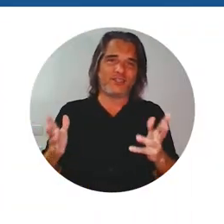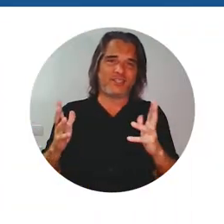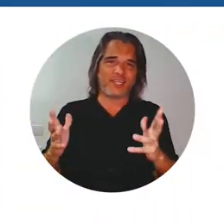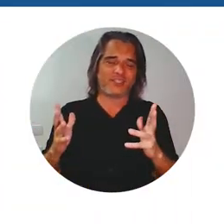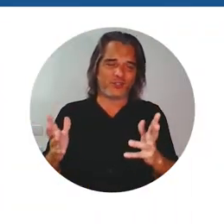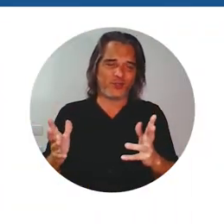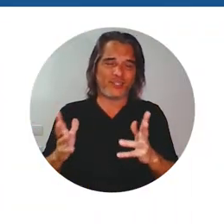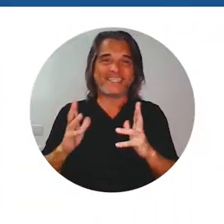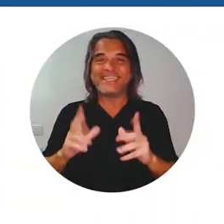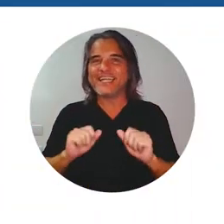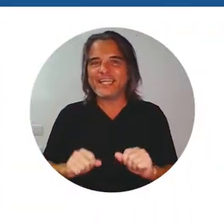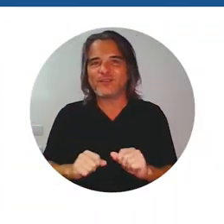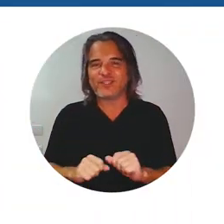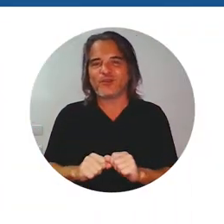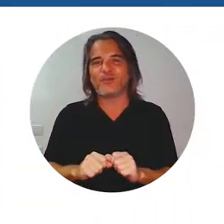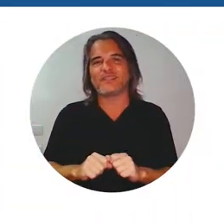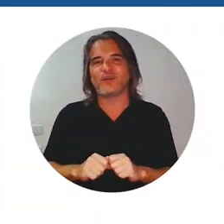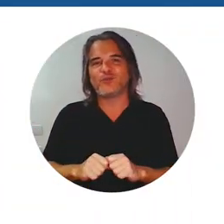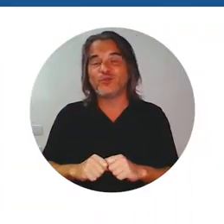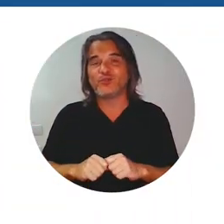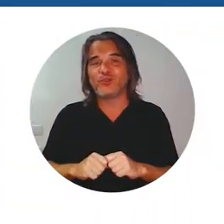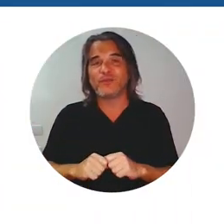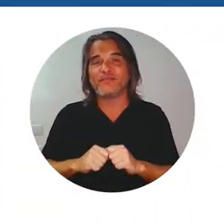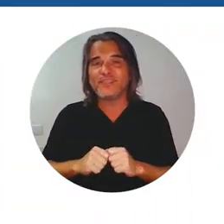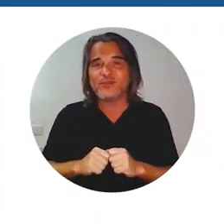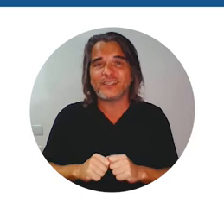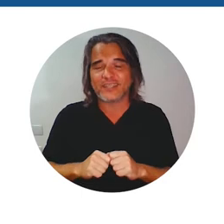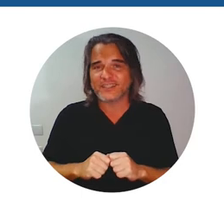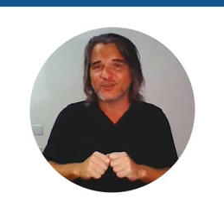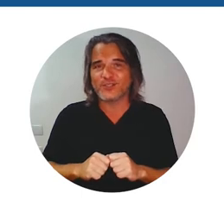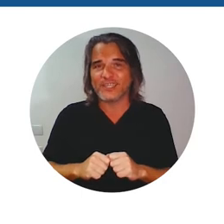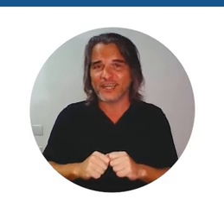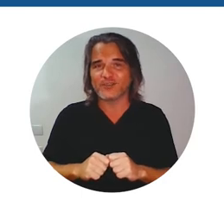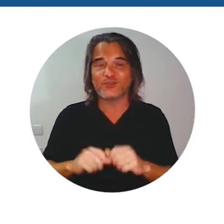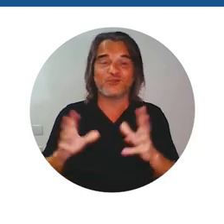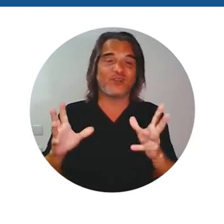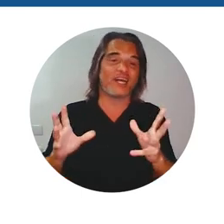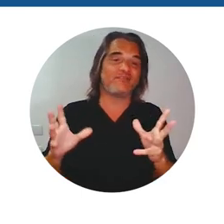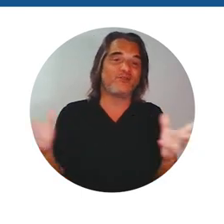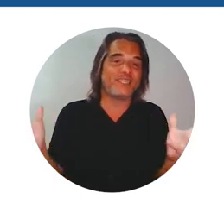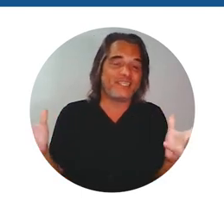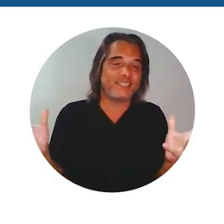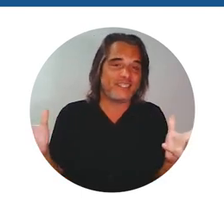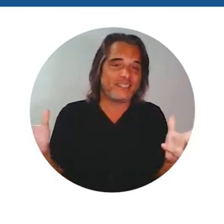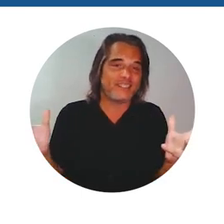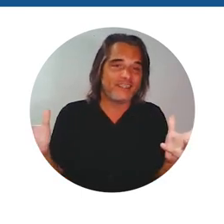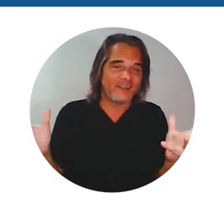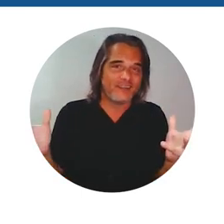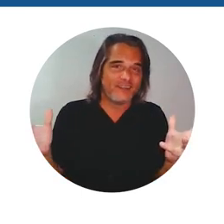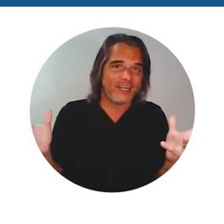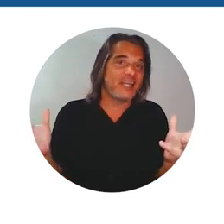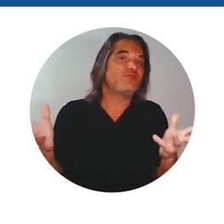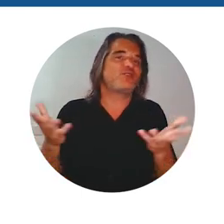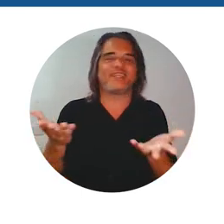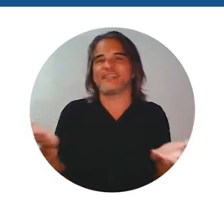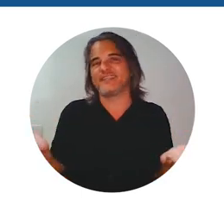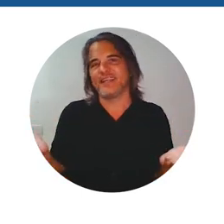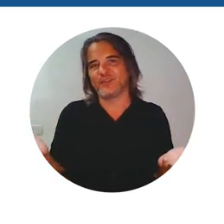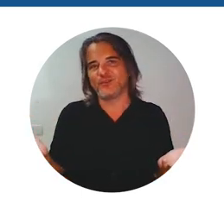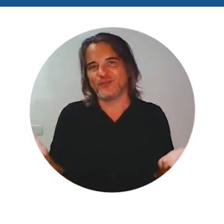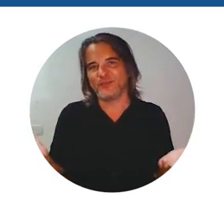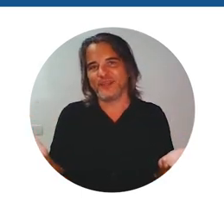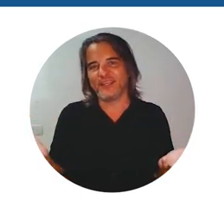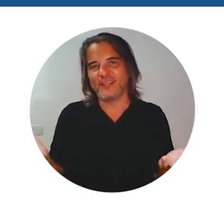Bom, se você achou estranho a gente começar um curso sobre visualização de dados com um gráfico desse, você